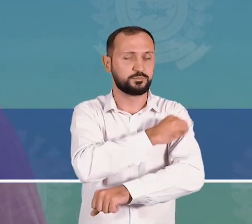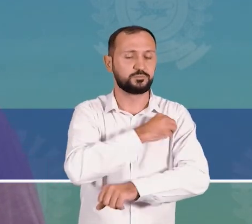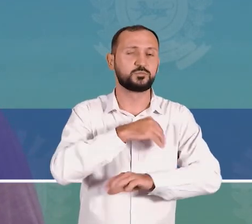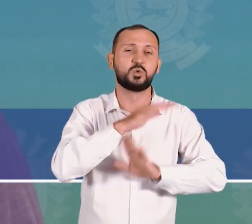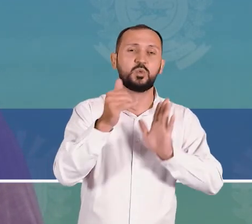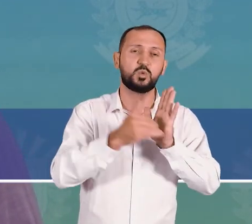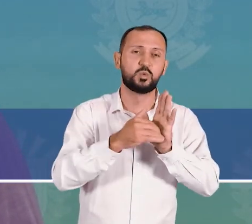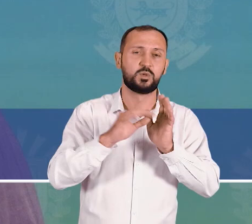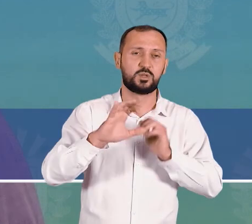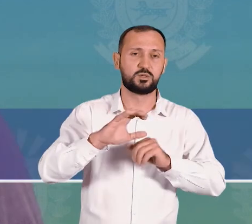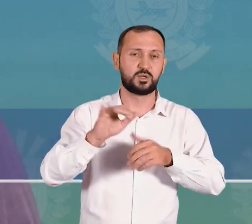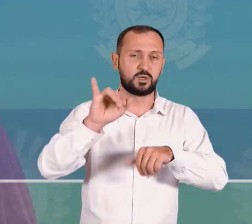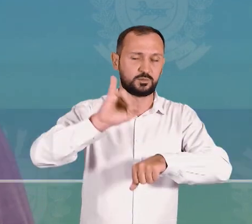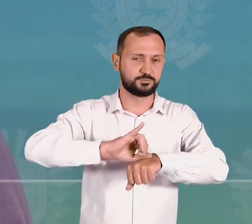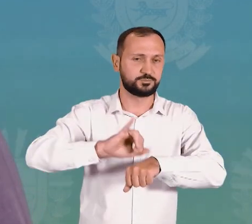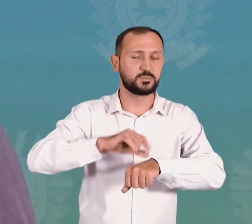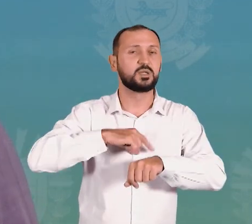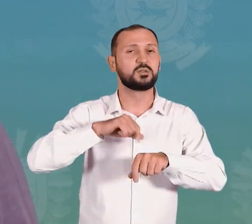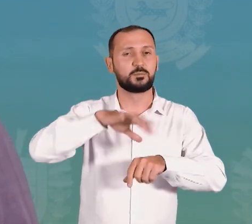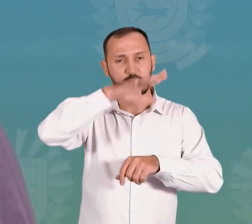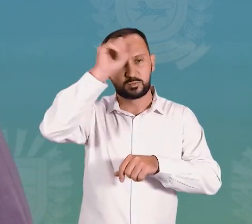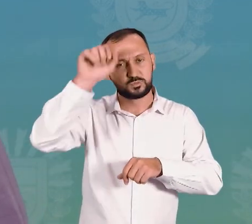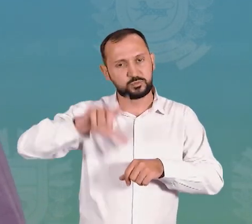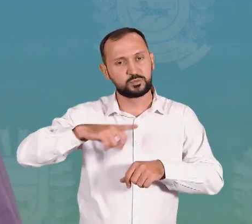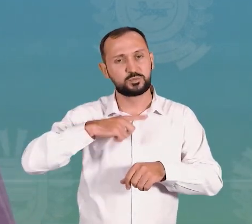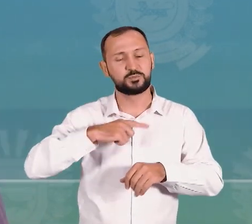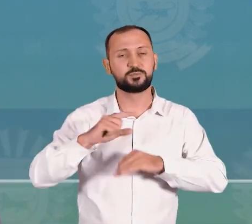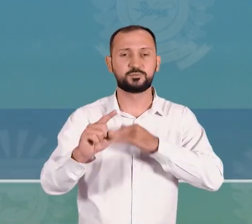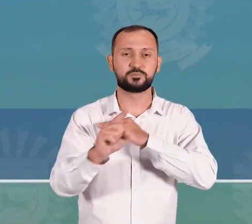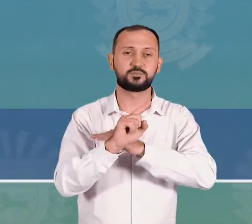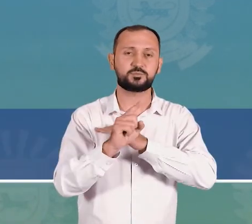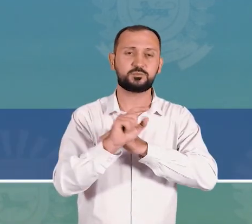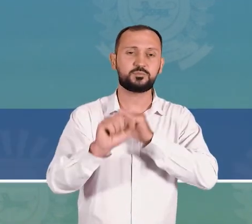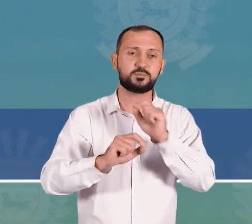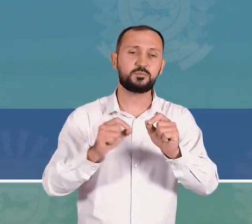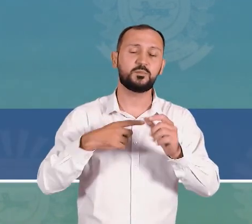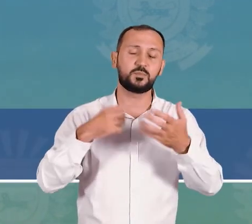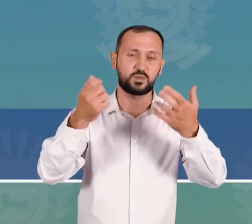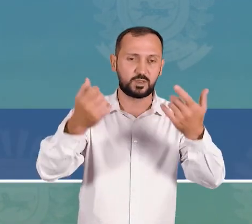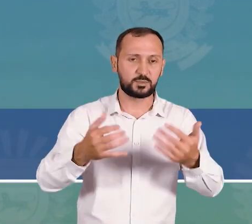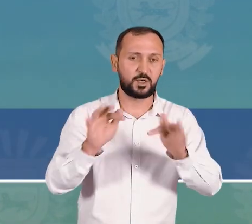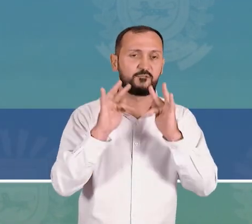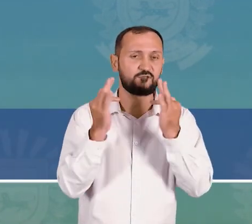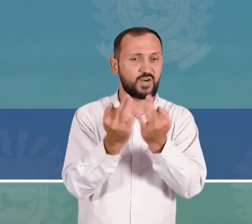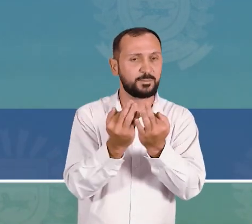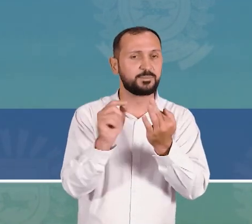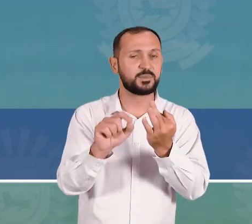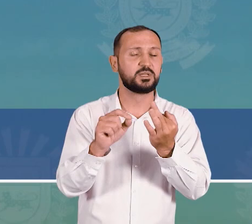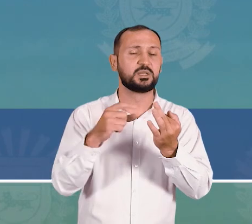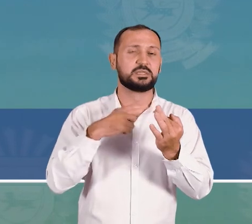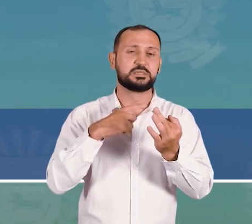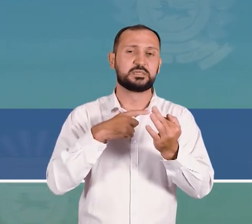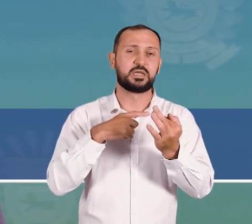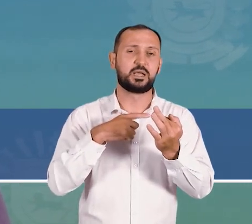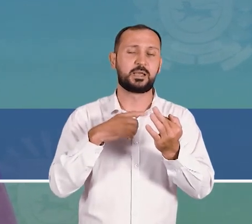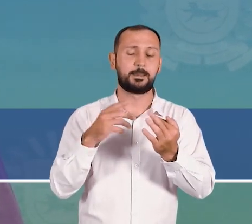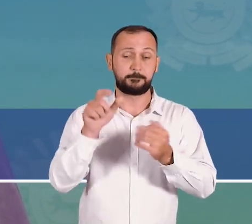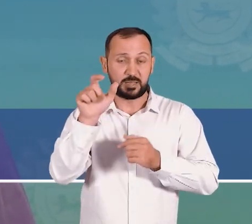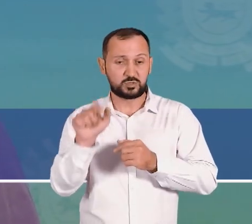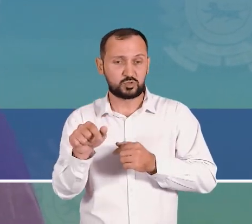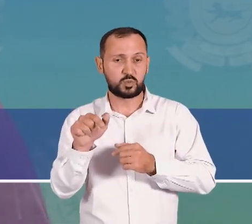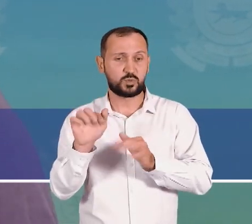com famílias em toda a capital e também no estado do Mato Grosso do Sul. Então nós atendemos essas famílias que estão